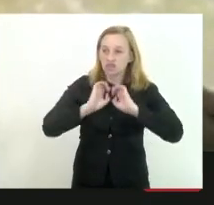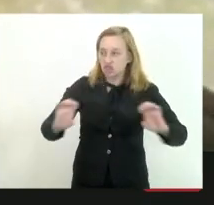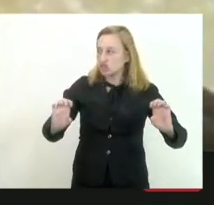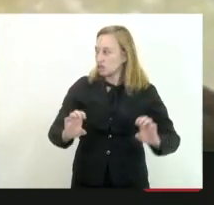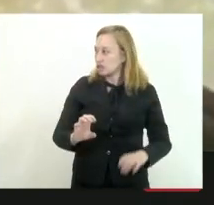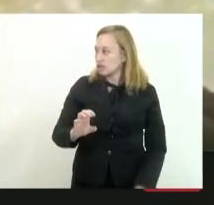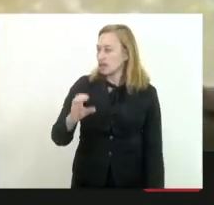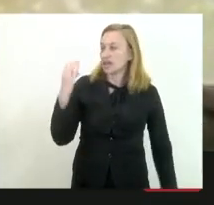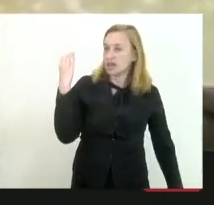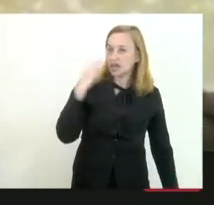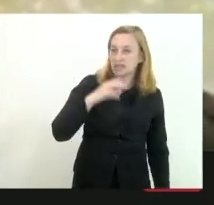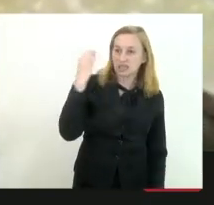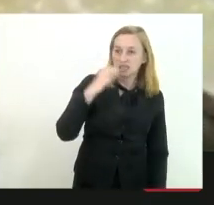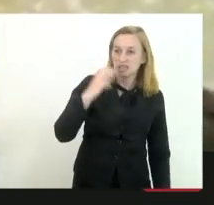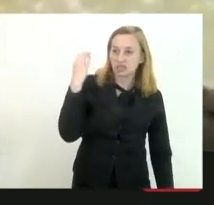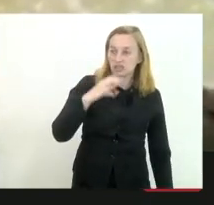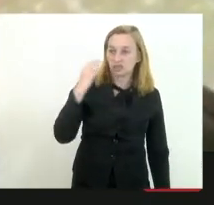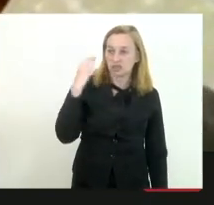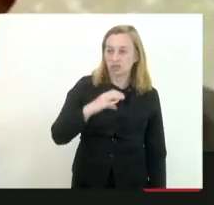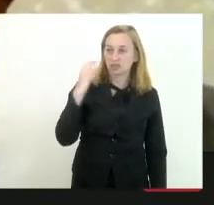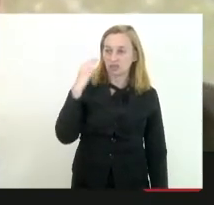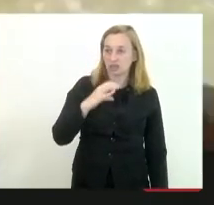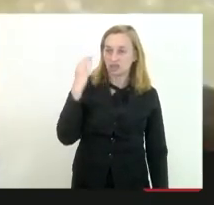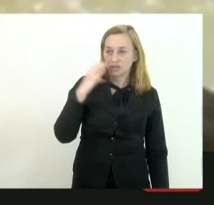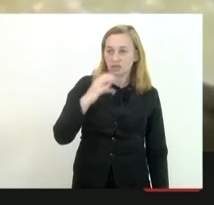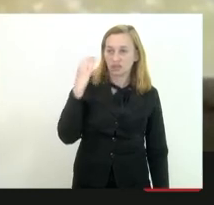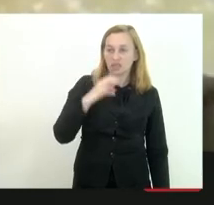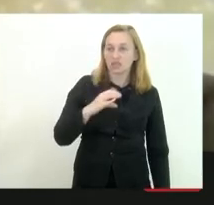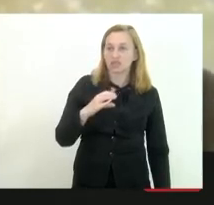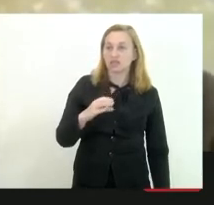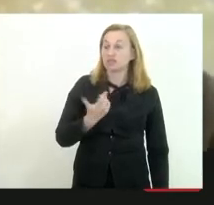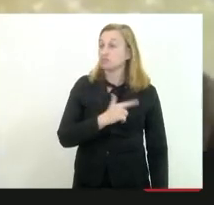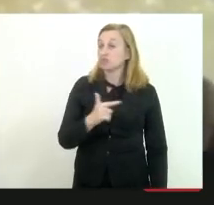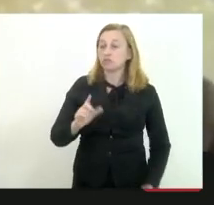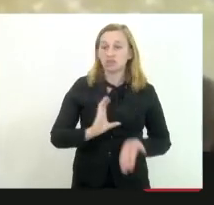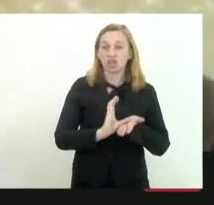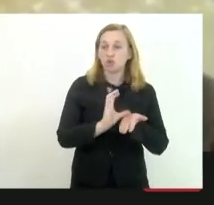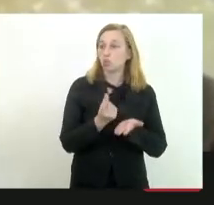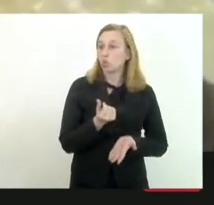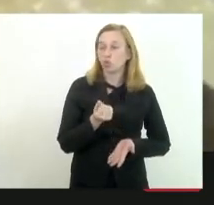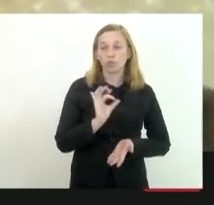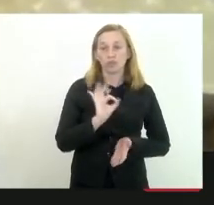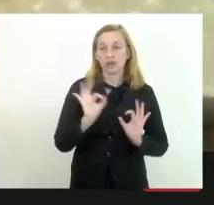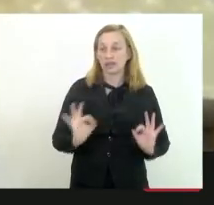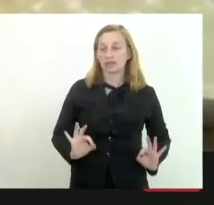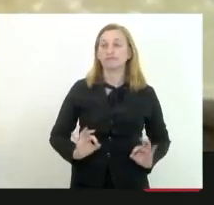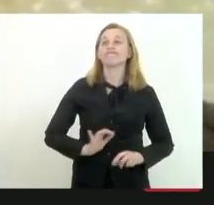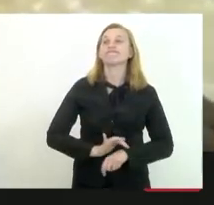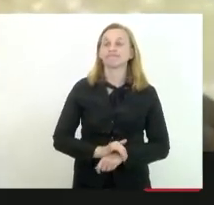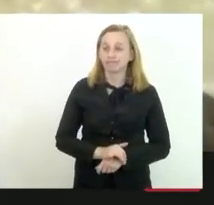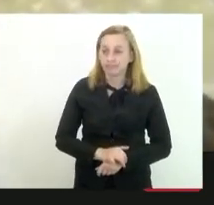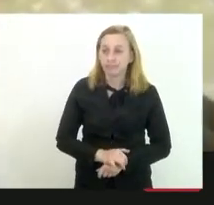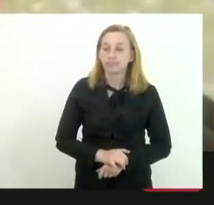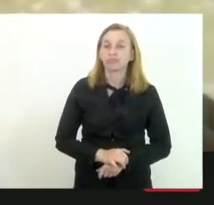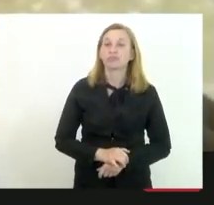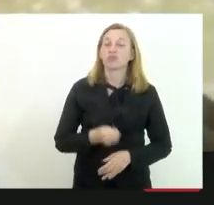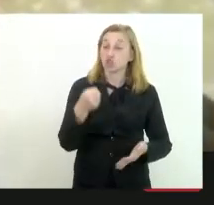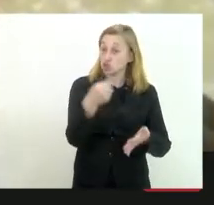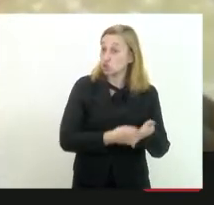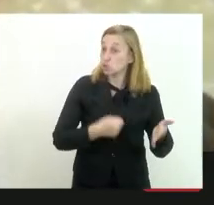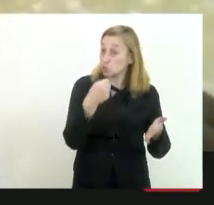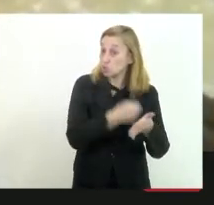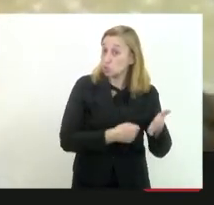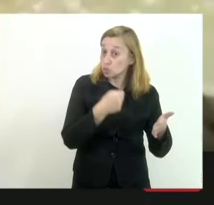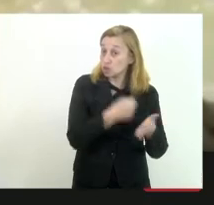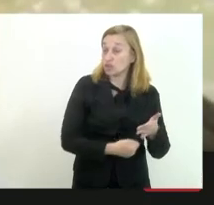E eles não têm capital. Agora, é uma questão de filosofia. Talvez porque a gente luta muito, Marta, para